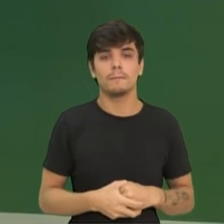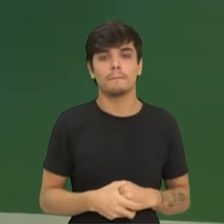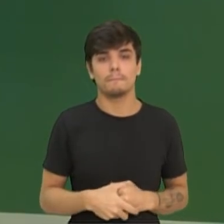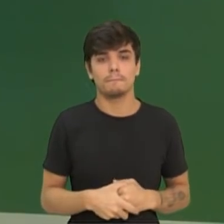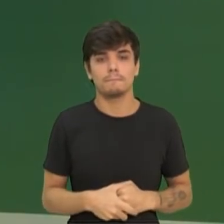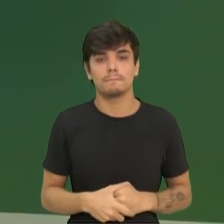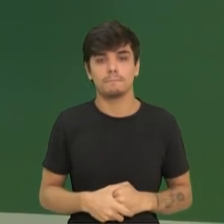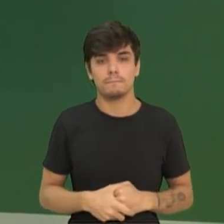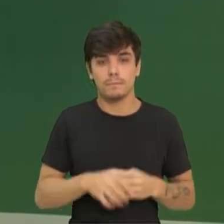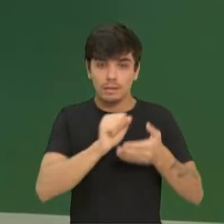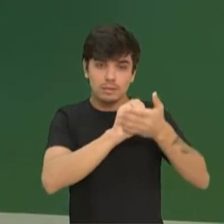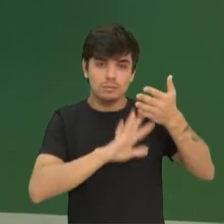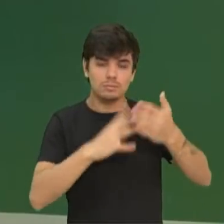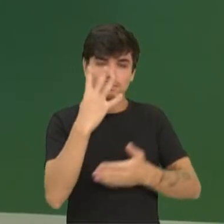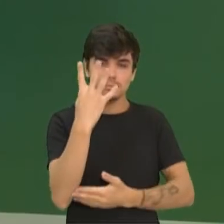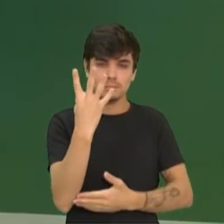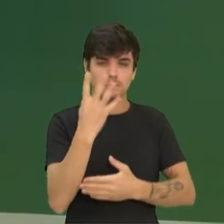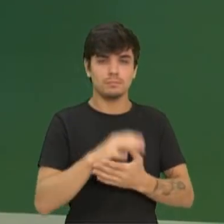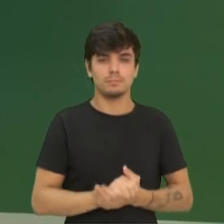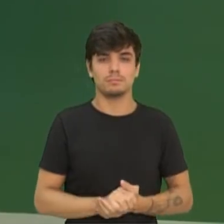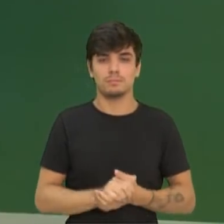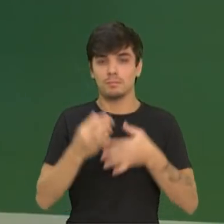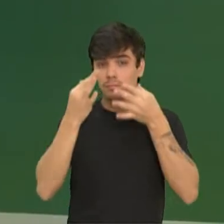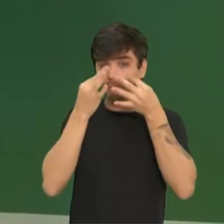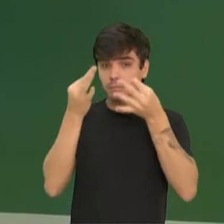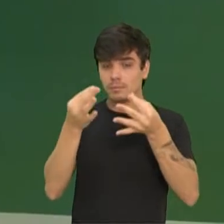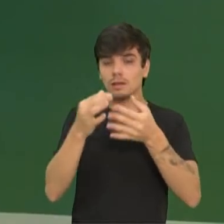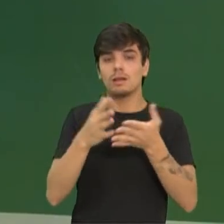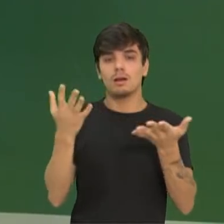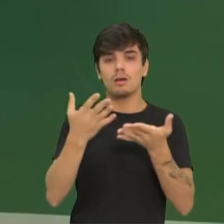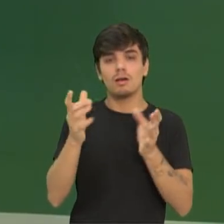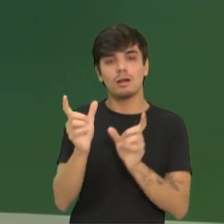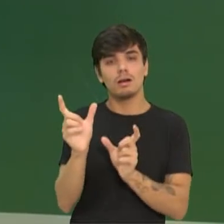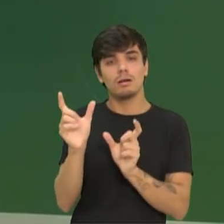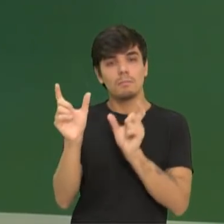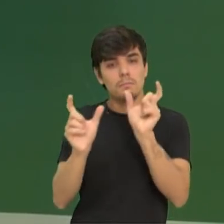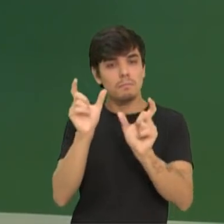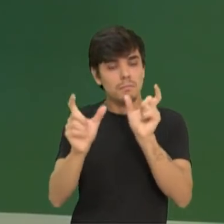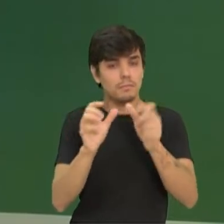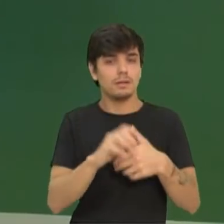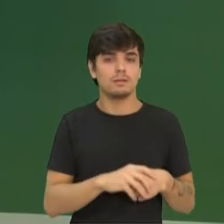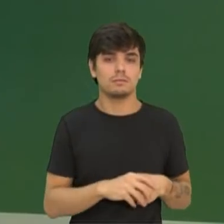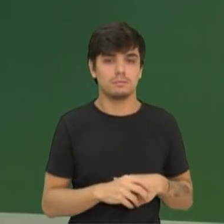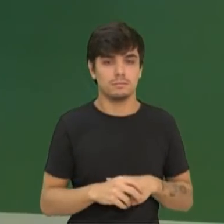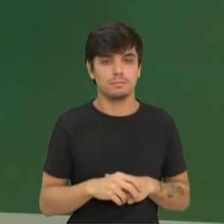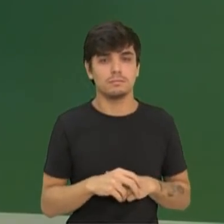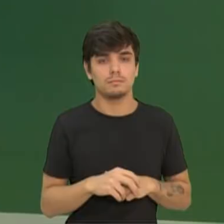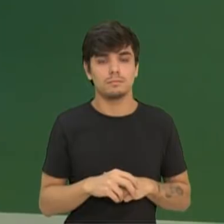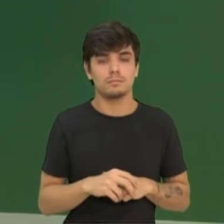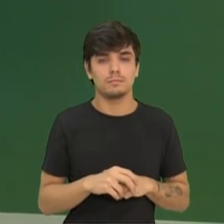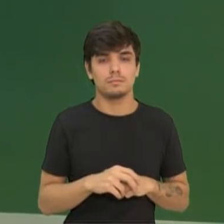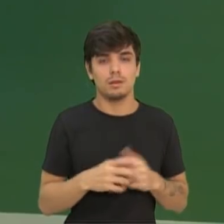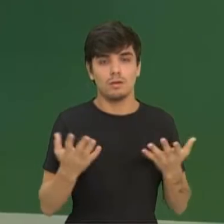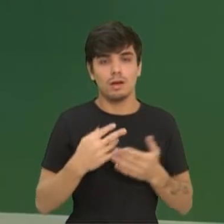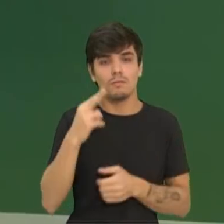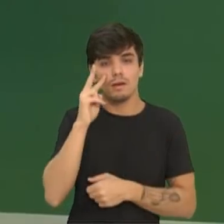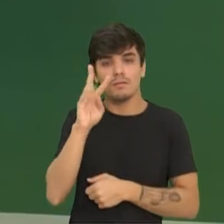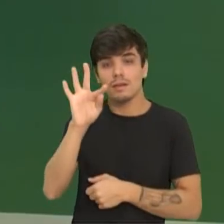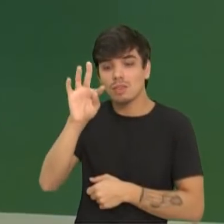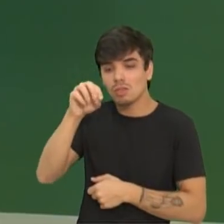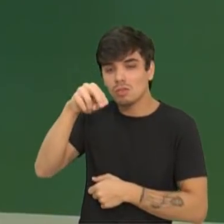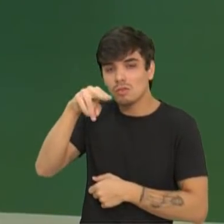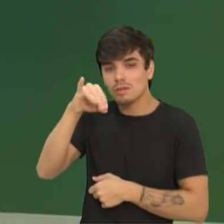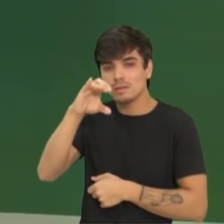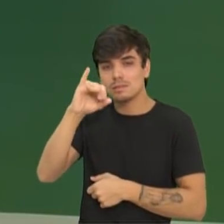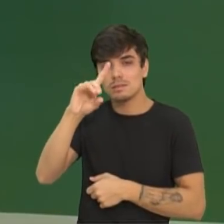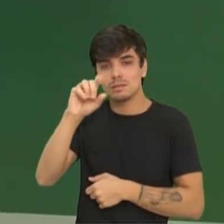Exercício de número 4. Preste bem atenção nas palavras. Nós começamos aqui a analisar a questão da tonicidade já.